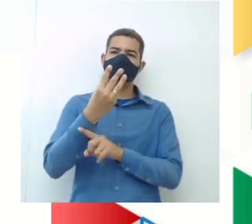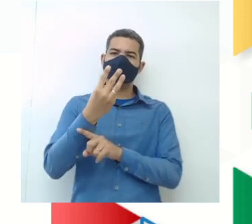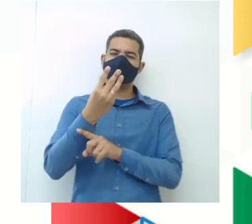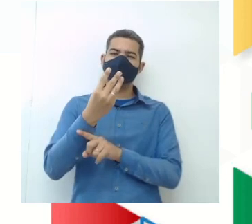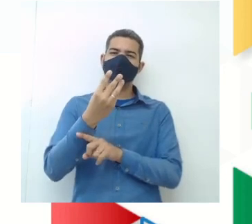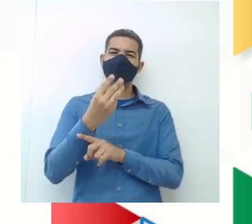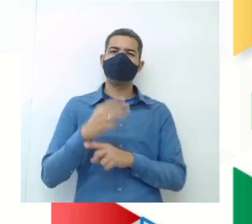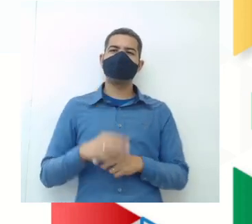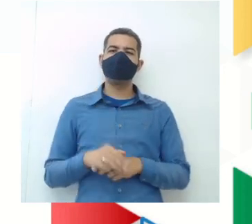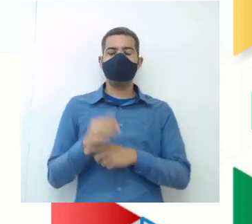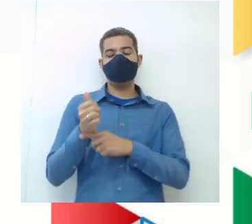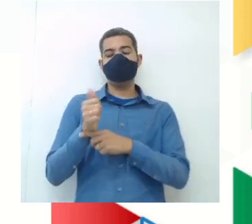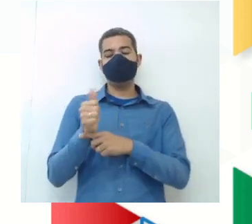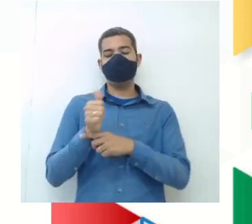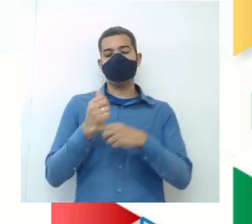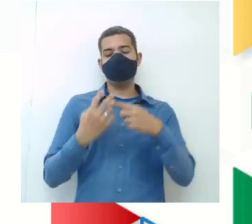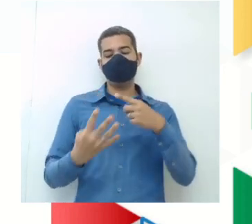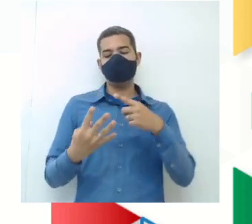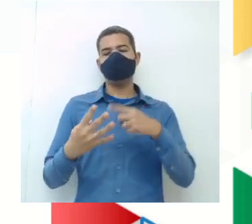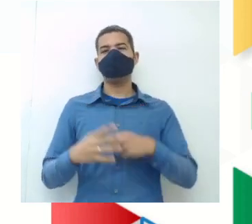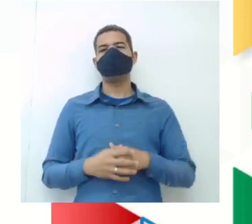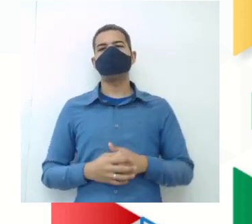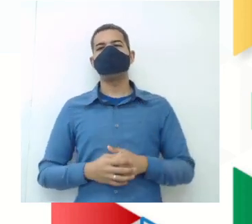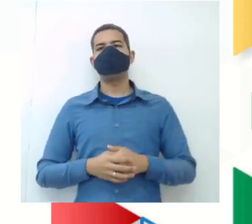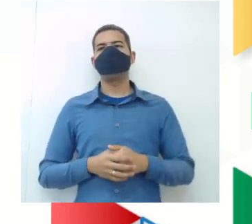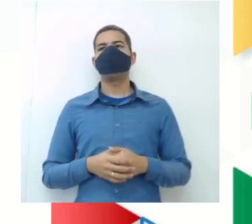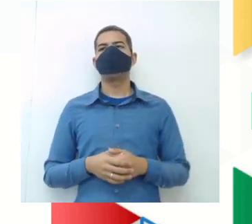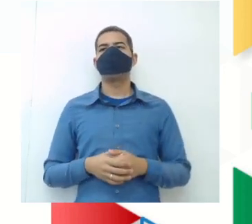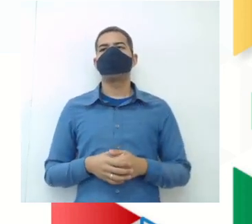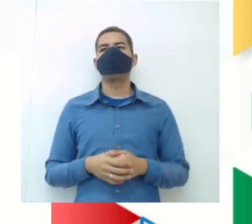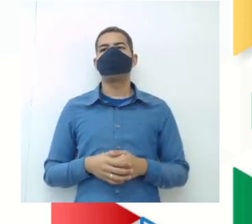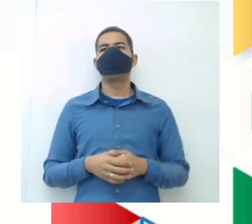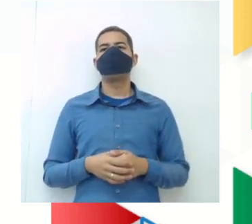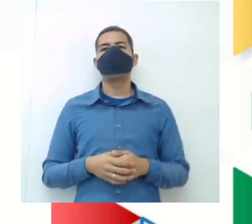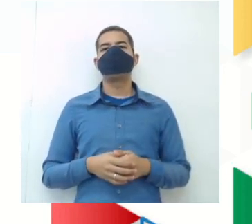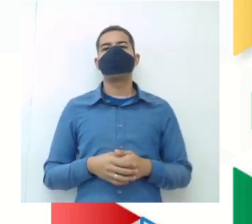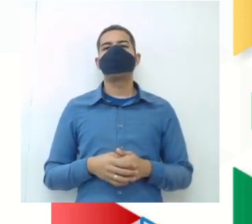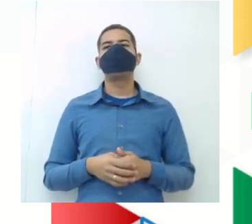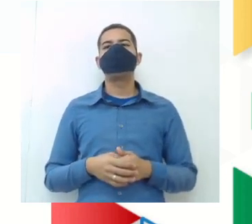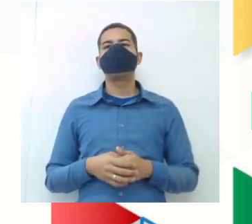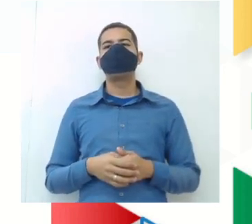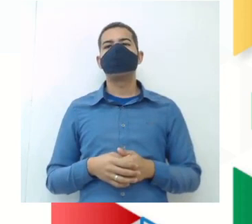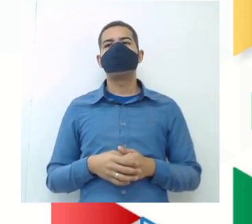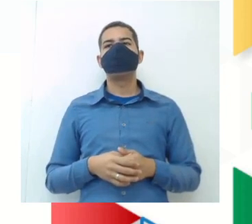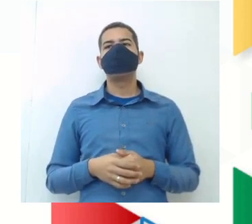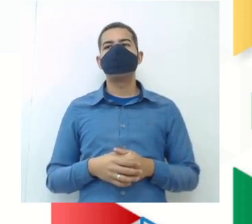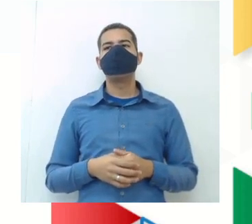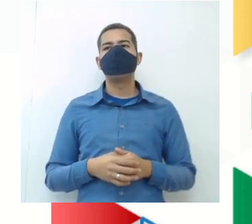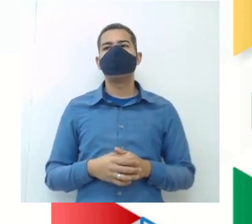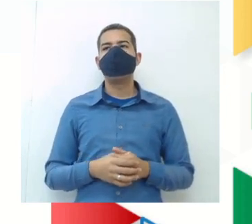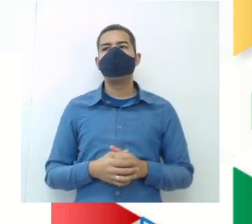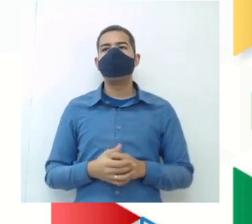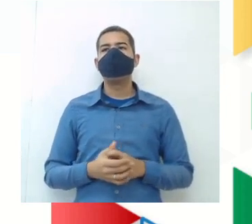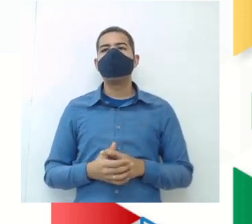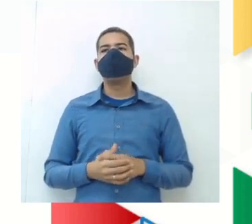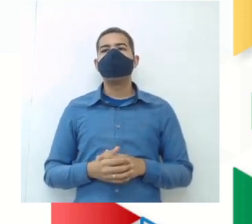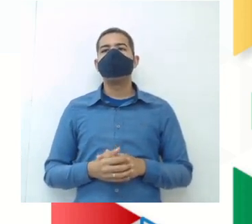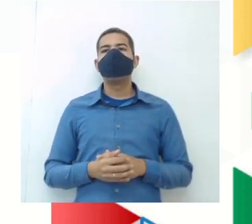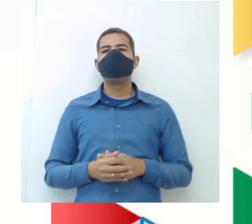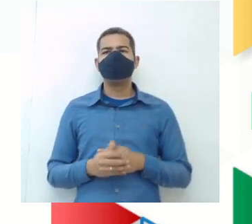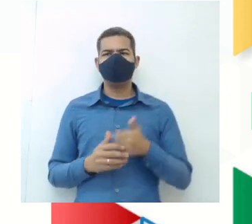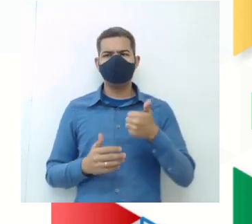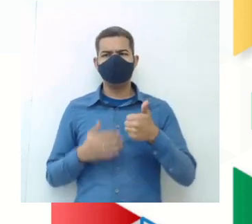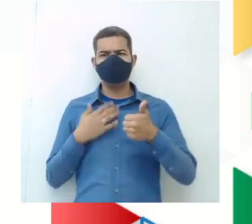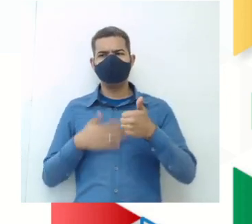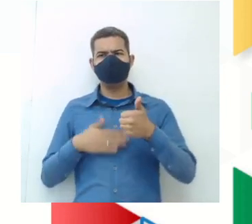mais 3, 11. Aí, o que era uma fração mista, agora eu tenho uma fração com 11 4/2, tá bom? Tá tranquilo até